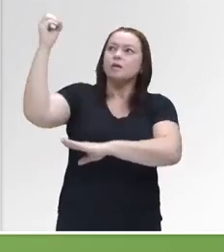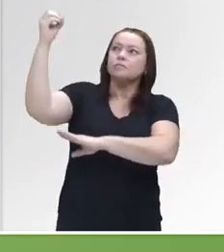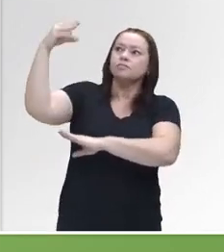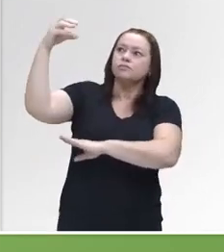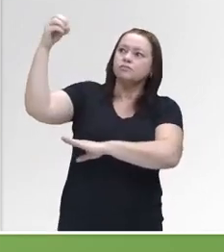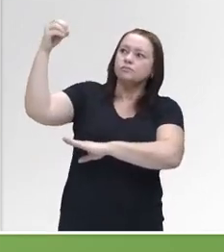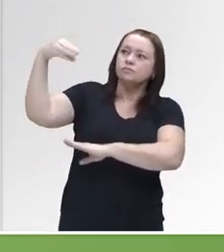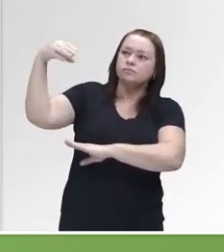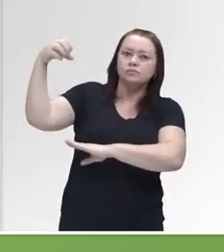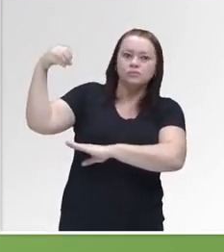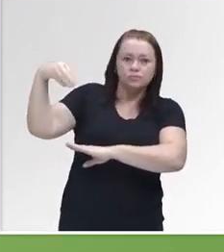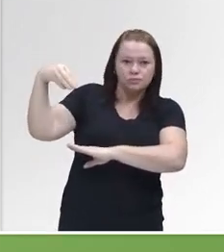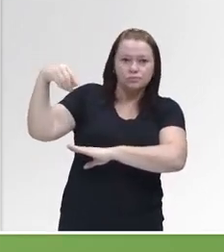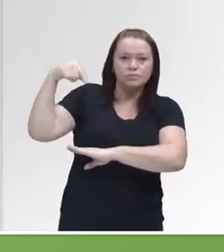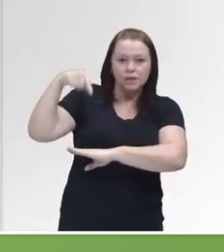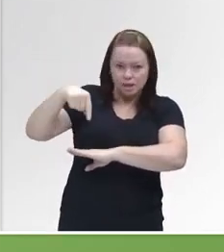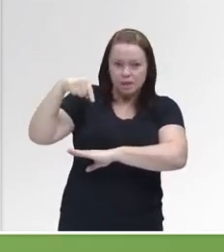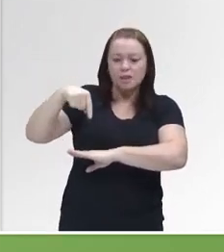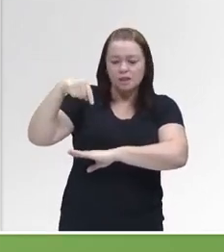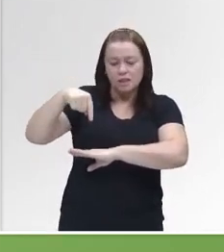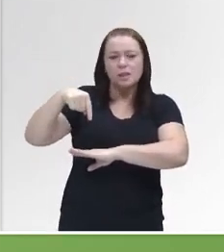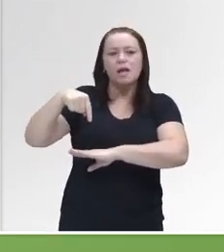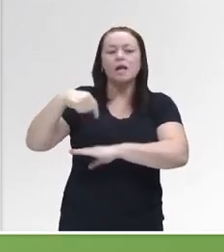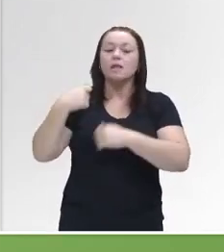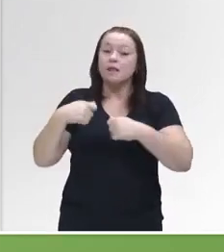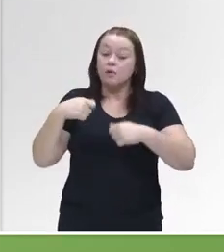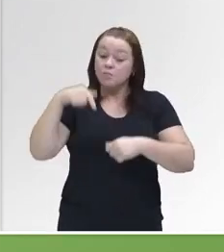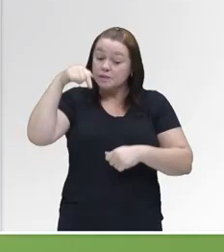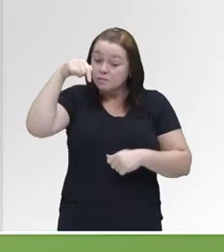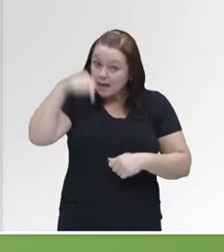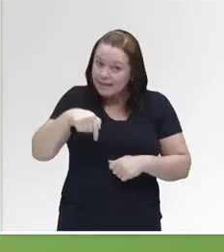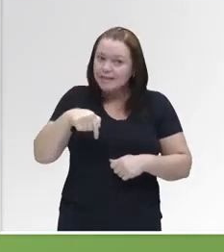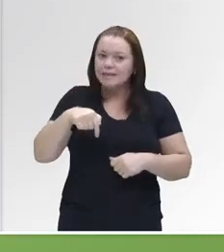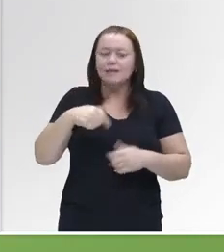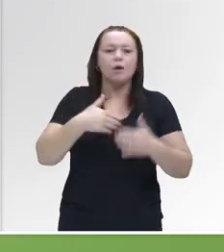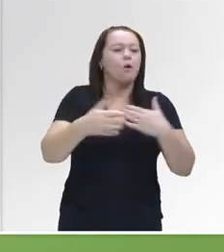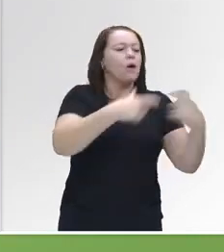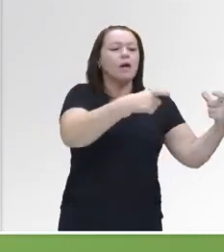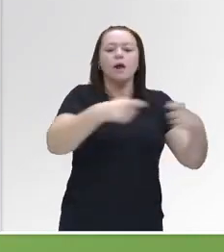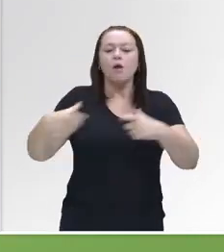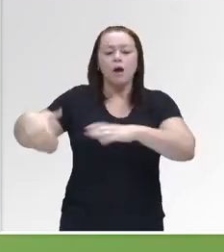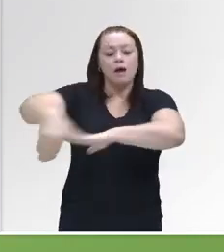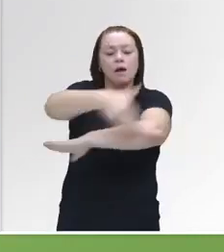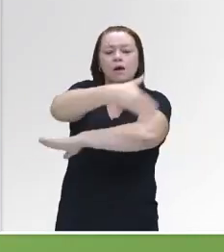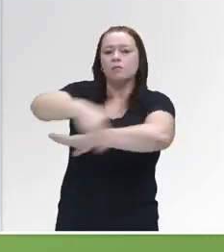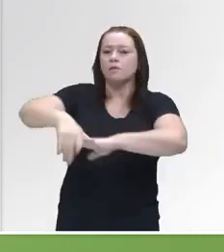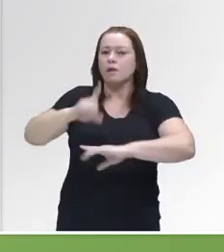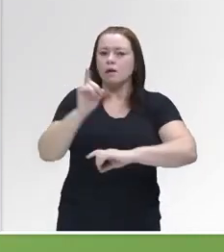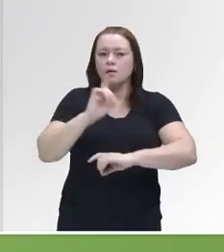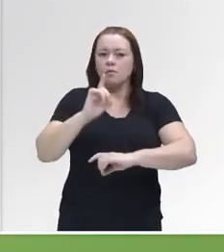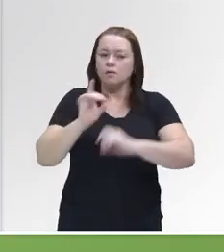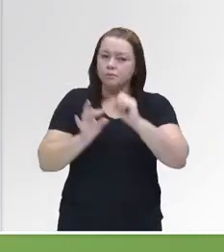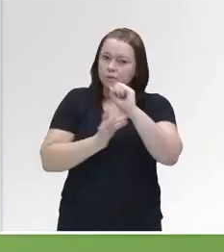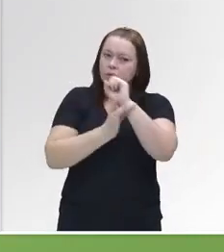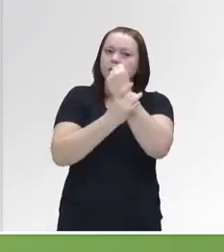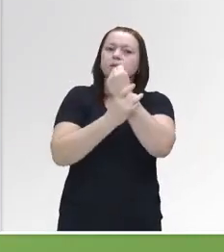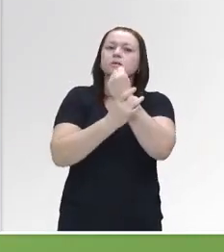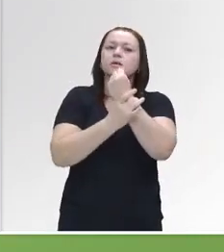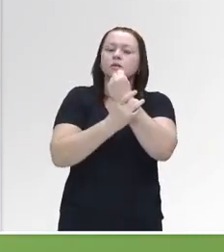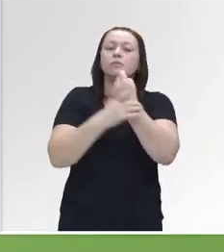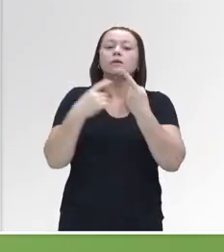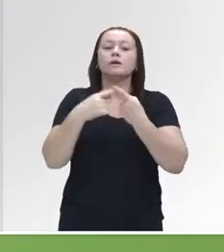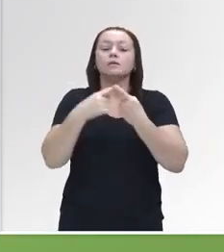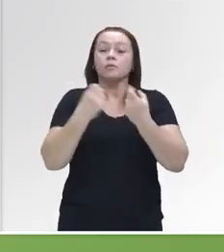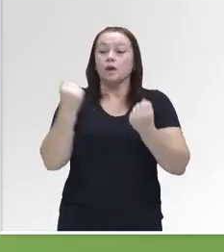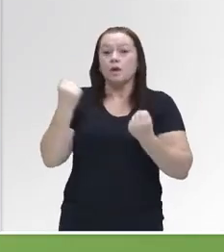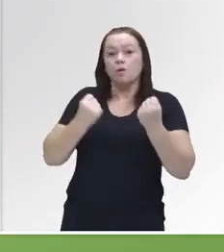tem faixa de pedestre, então é lá que eu preciso, de uma certa forma, ter garantia de que um carro não